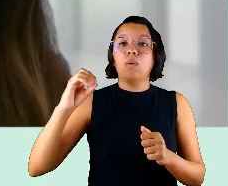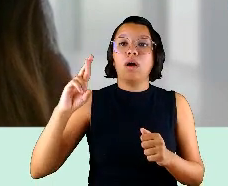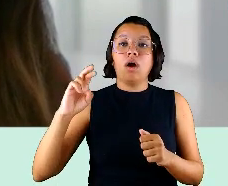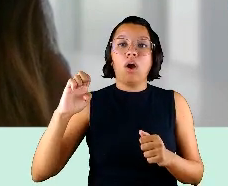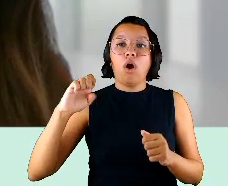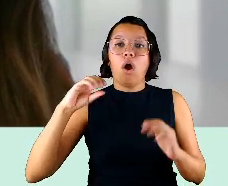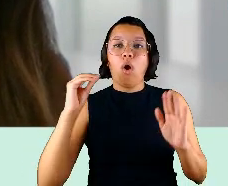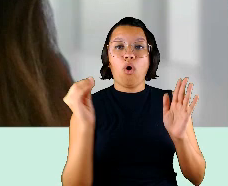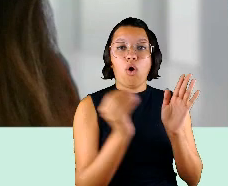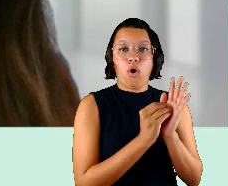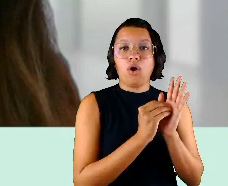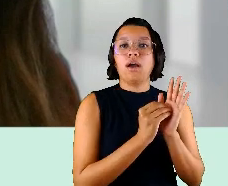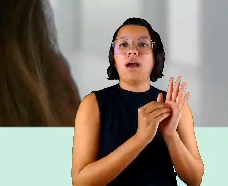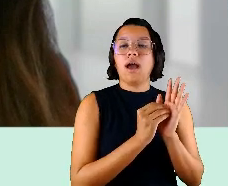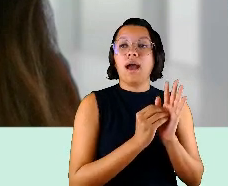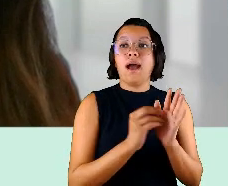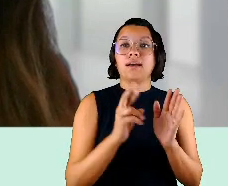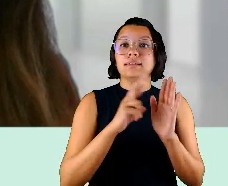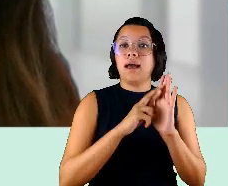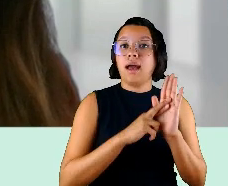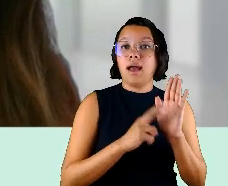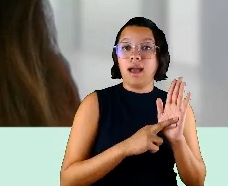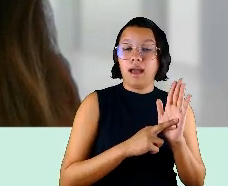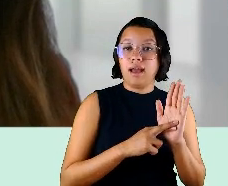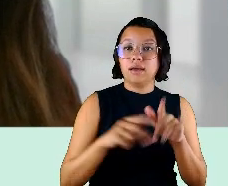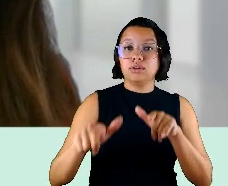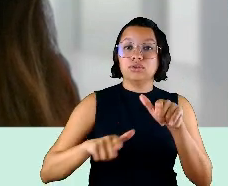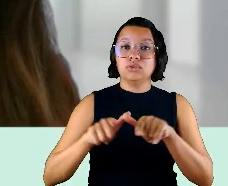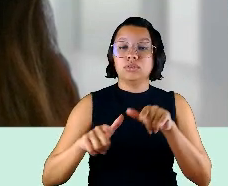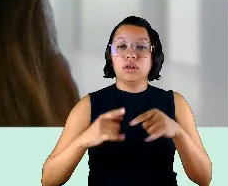regras do teletrabalho de acordo com a evolução, né,